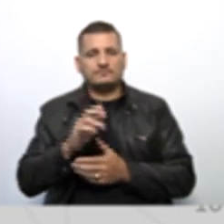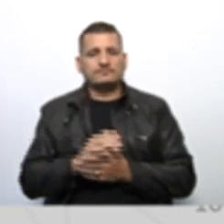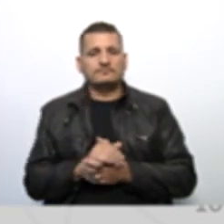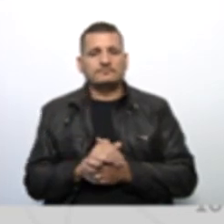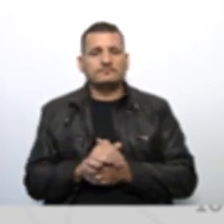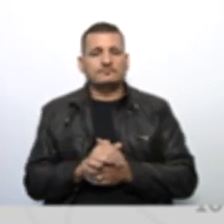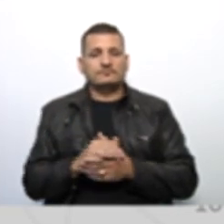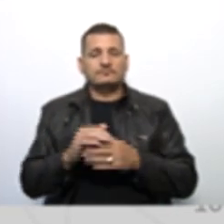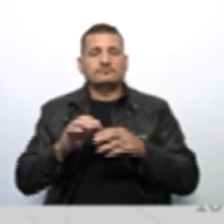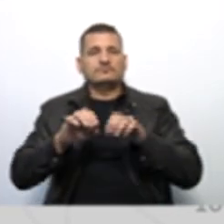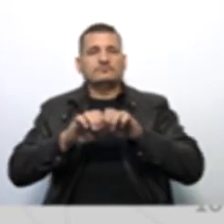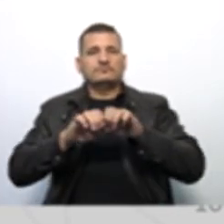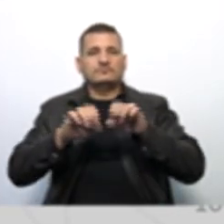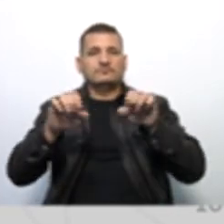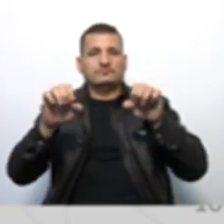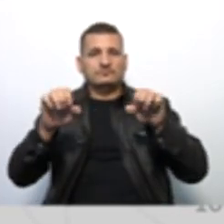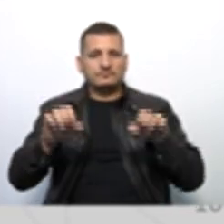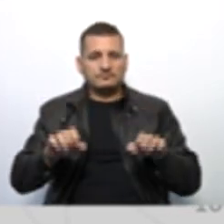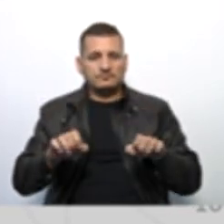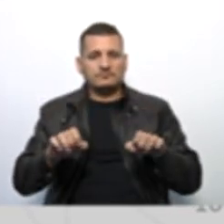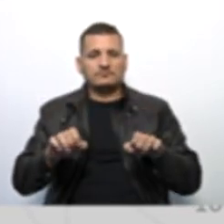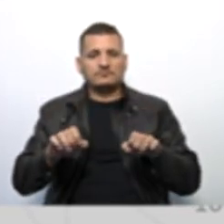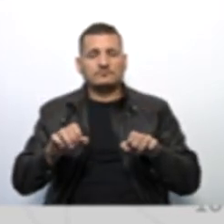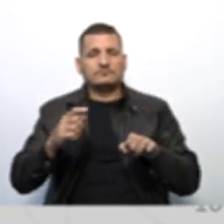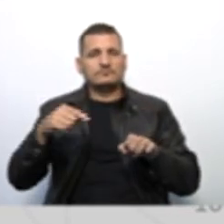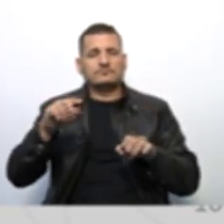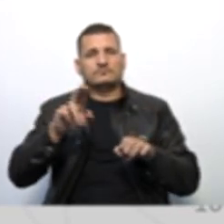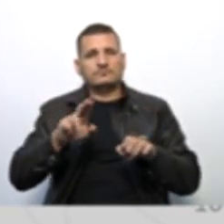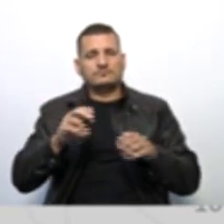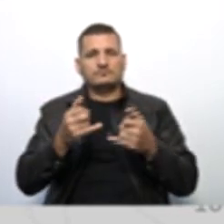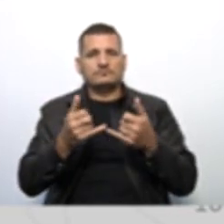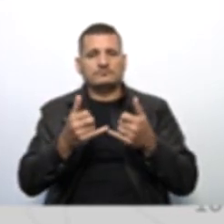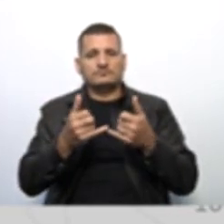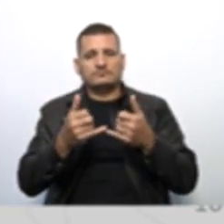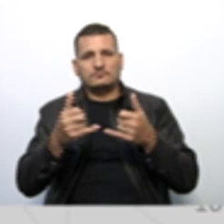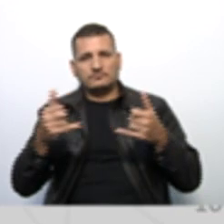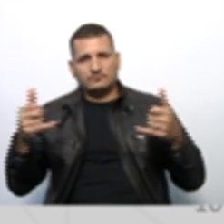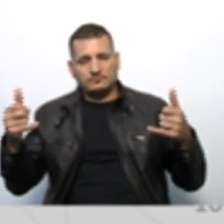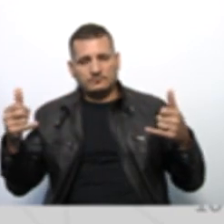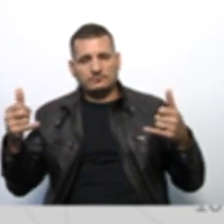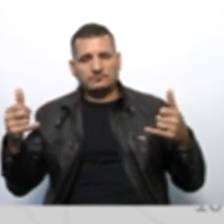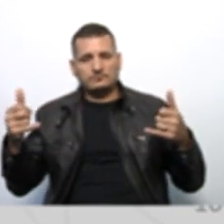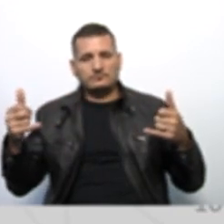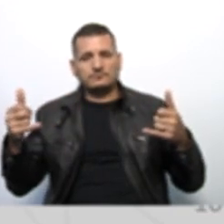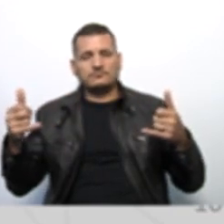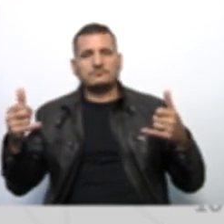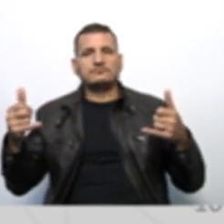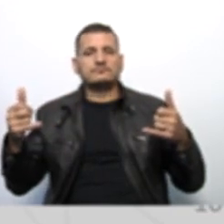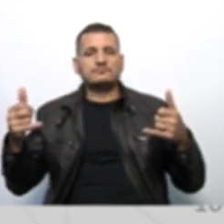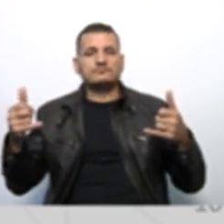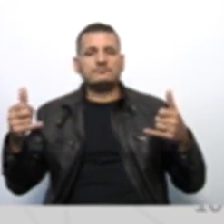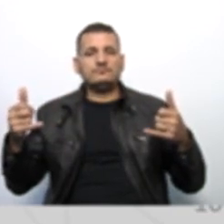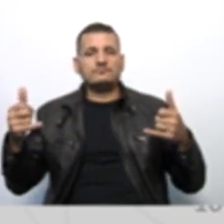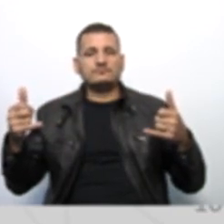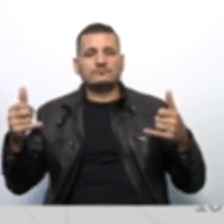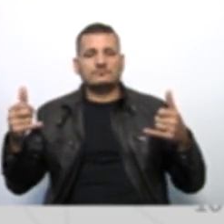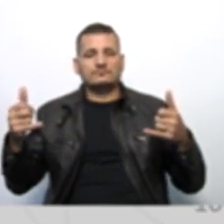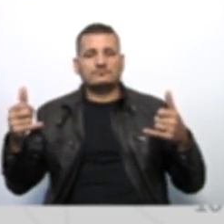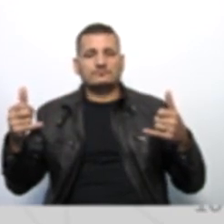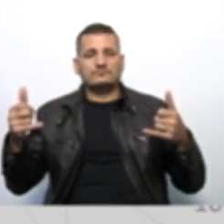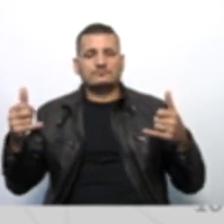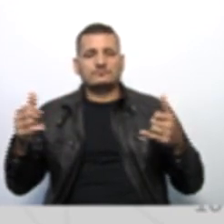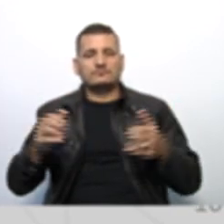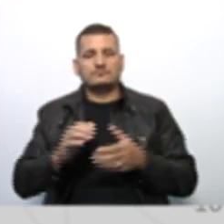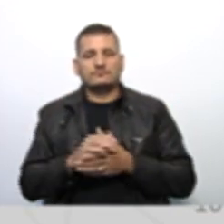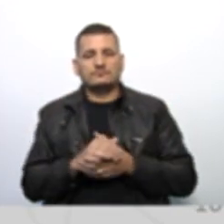A infraestrutura, que é o que você utiliza, é o quê? É os dados que trafegam utilizando dispositivos físicos,